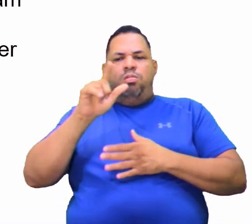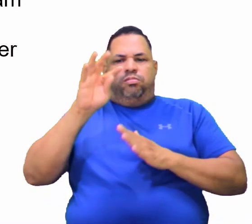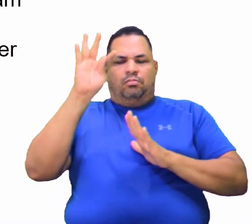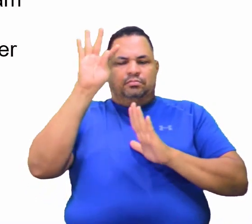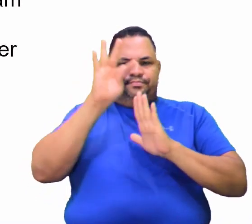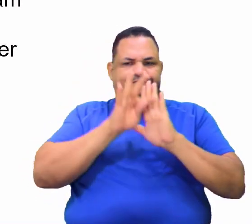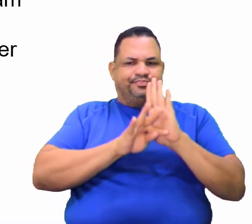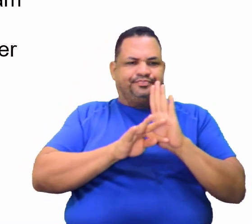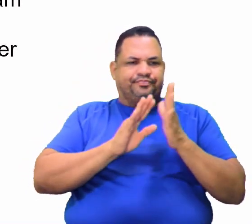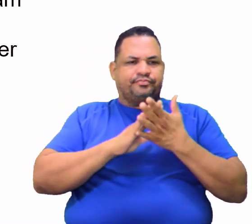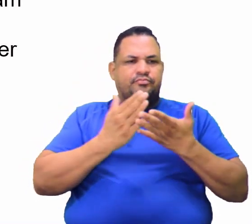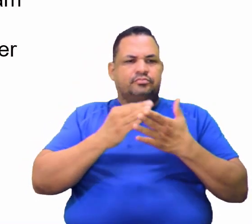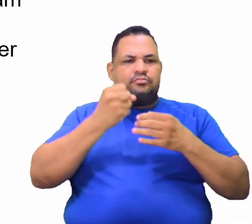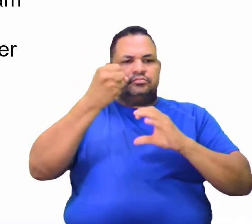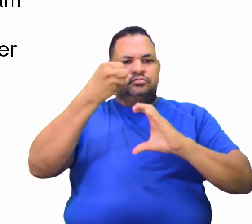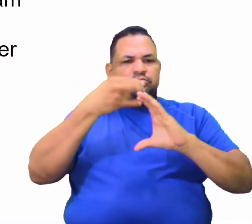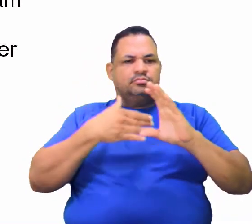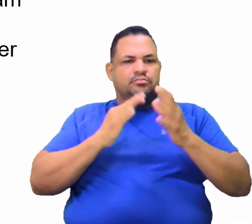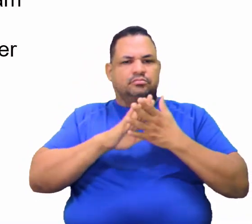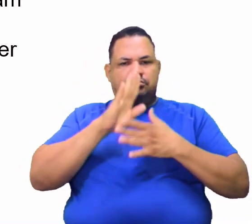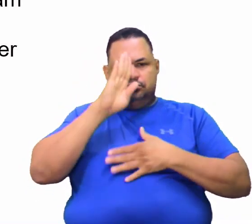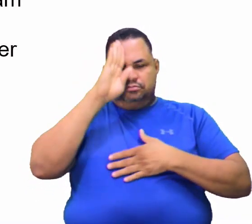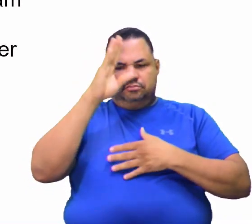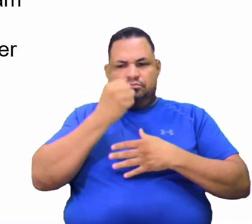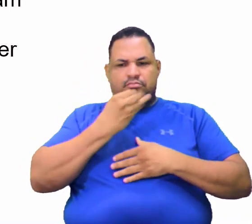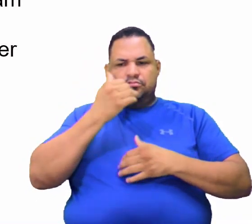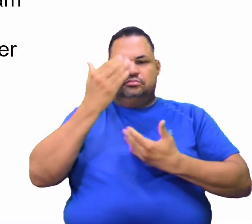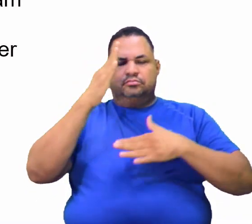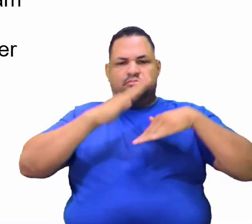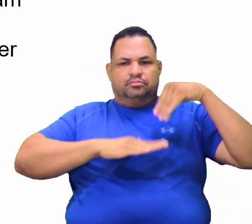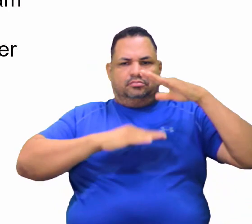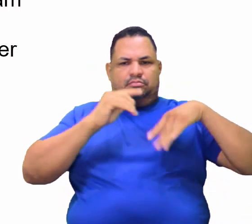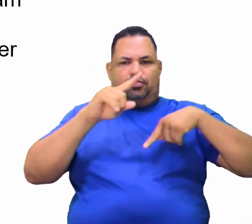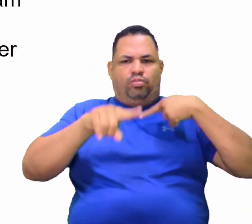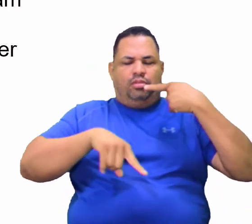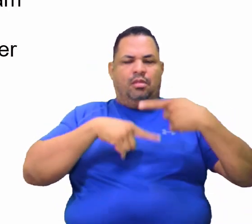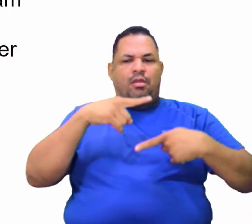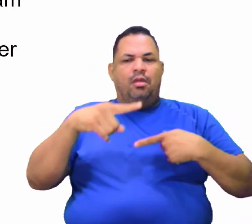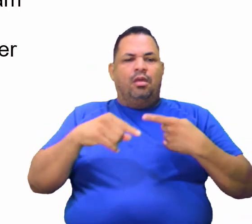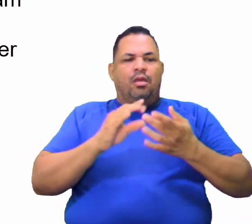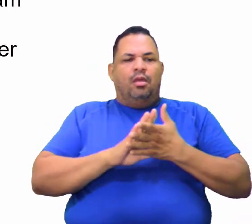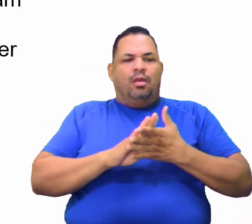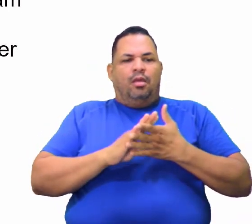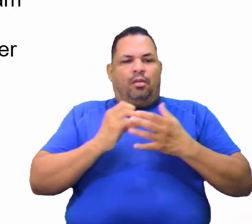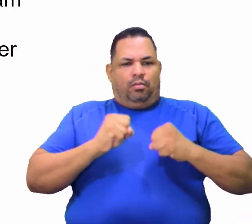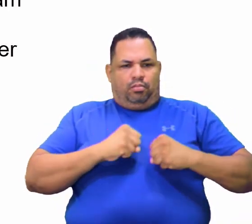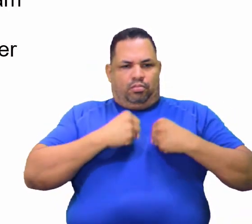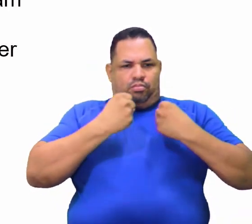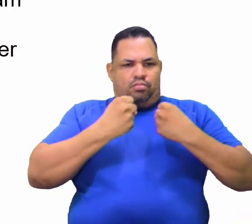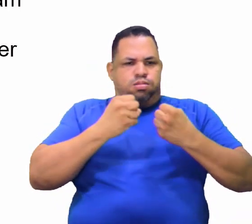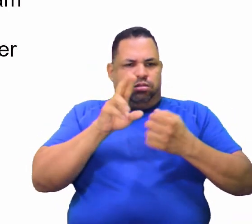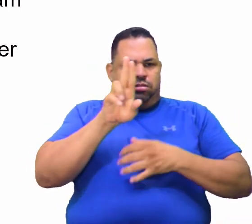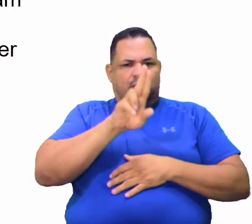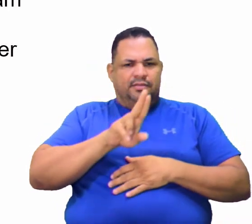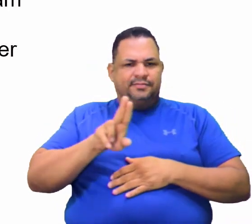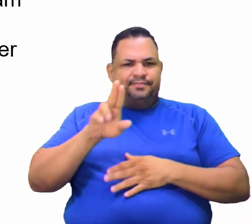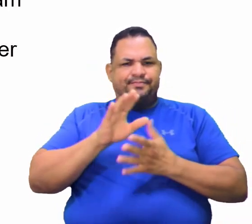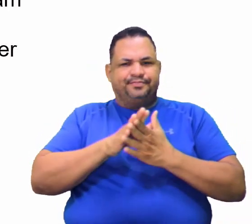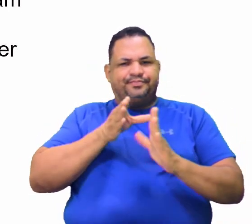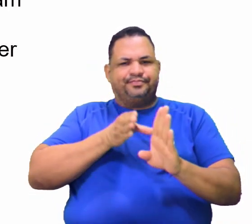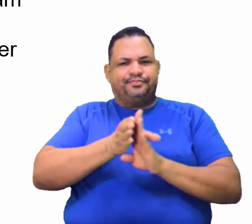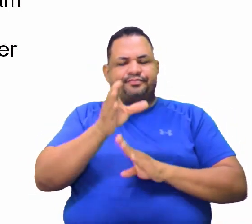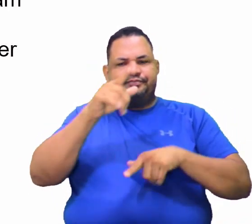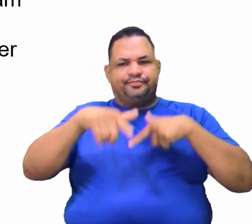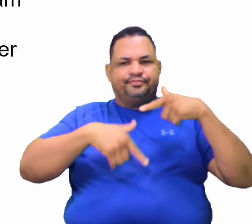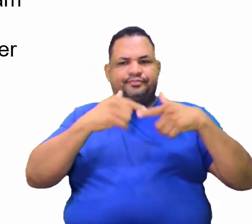outros. Sobre características essenciais para um bom profissional. Após ler um deles, eu esforcei-me ao aplicar suas orientações